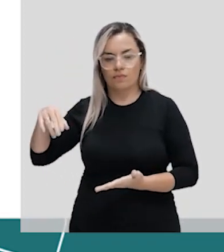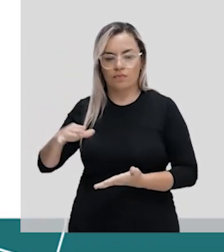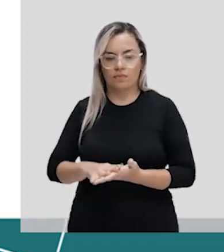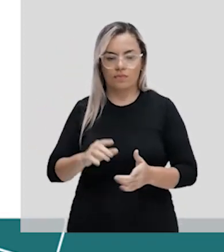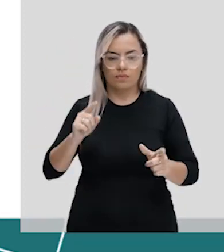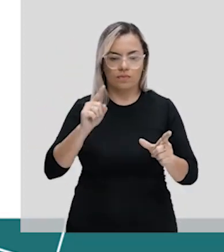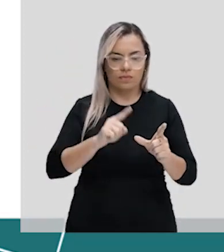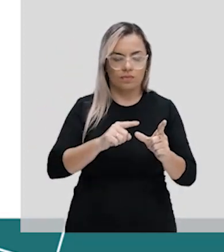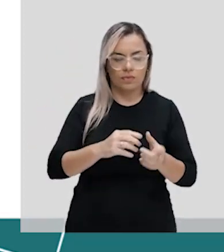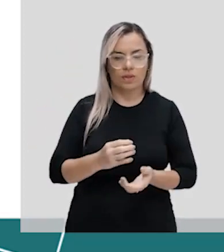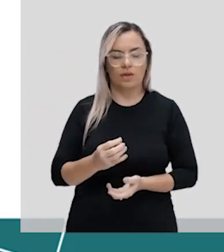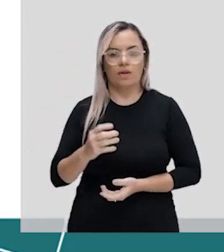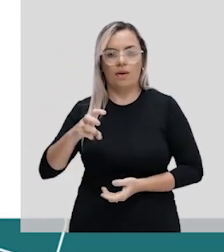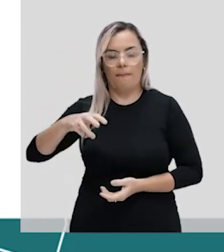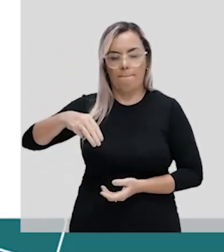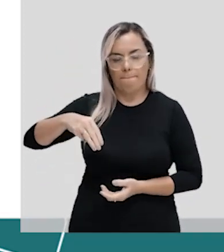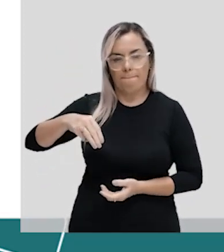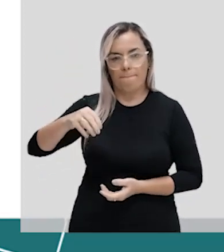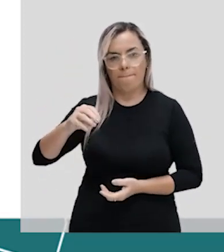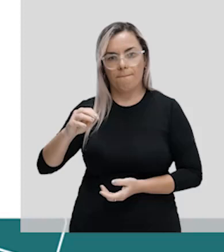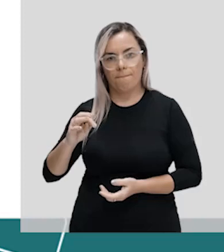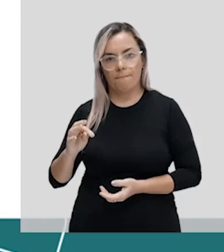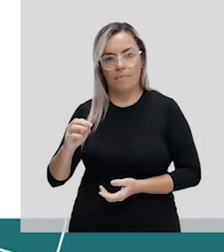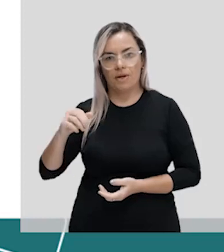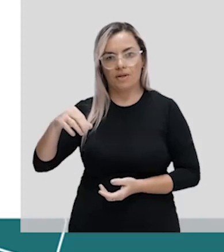tá? NH3 aqui, ó,